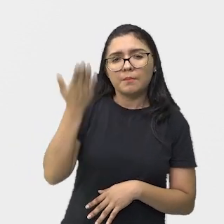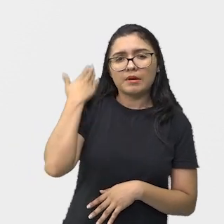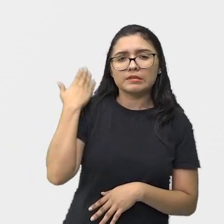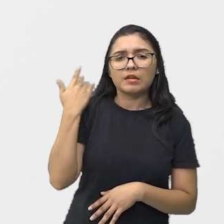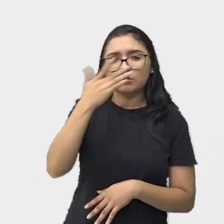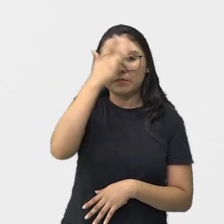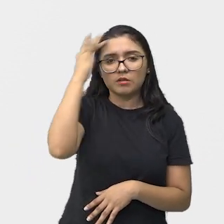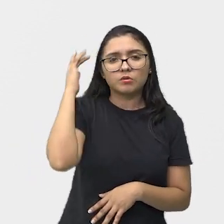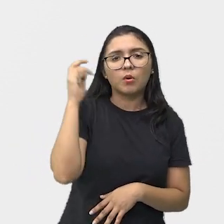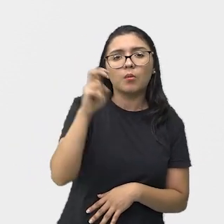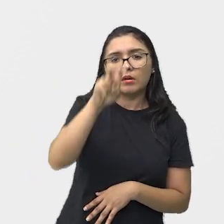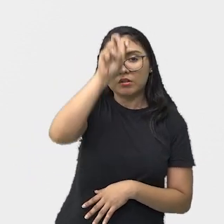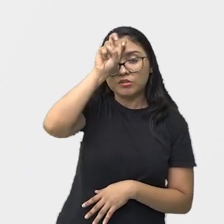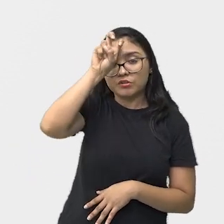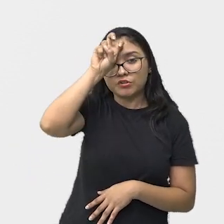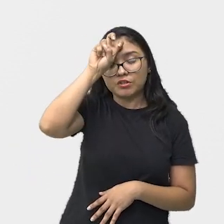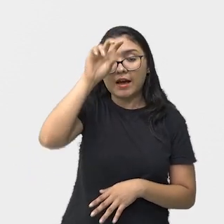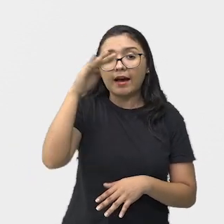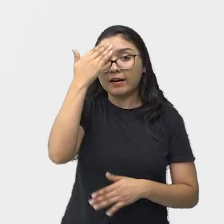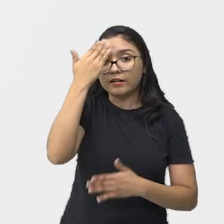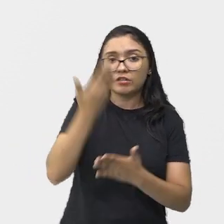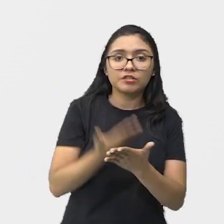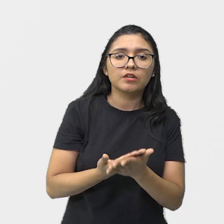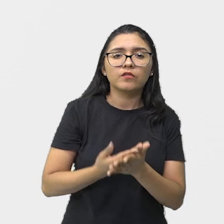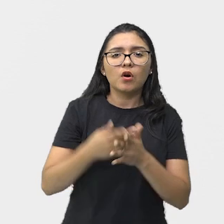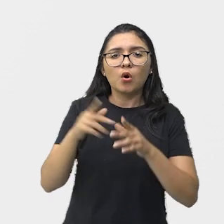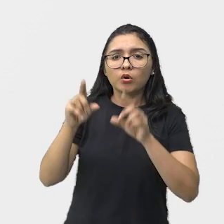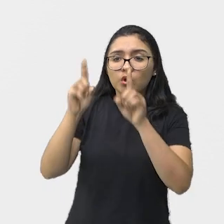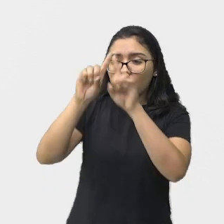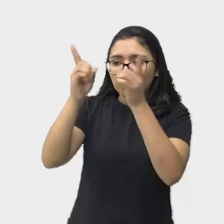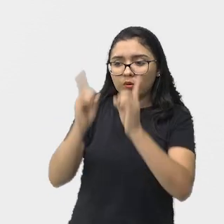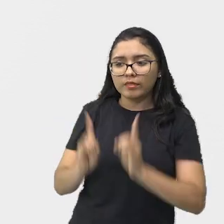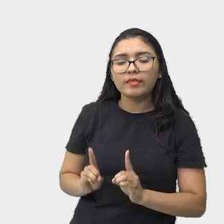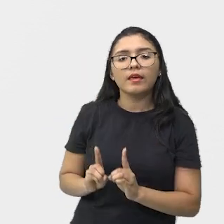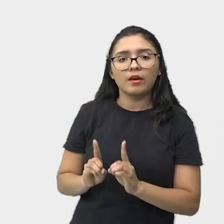egípcios acreditavam que o deus Thor era o